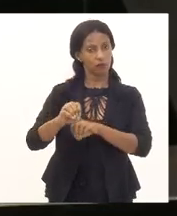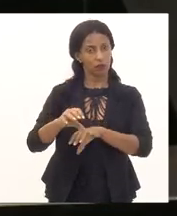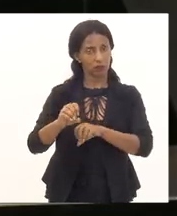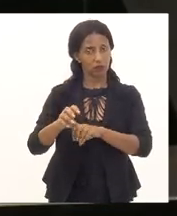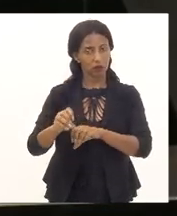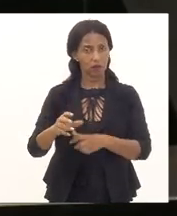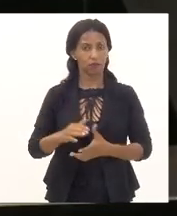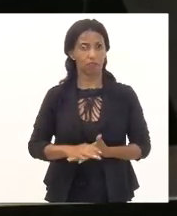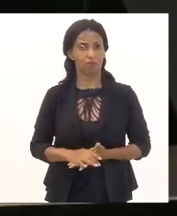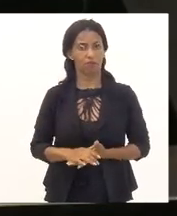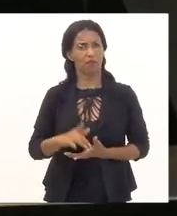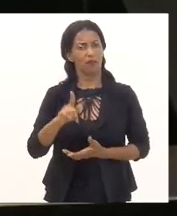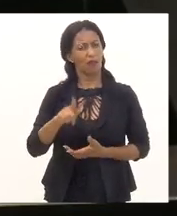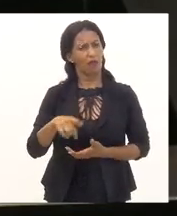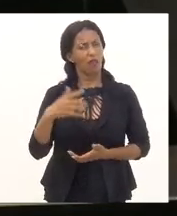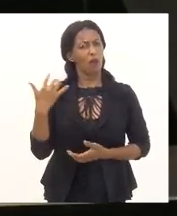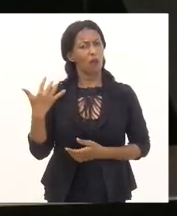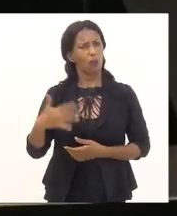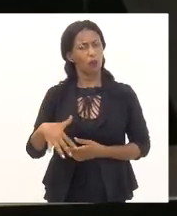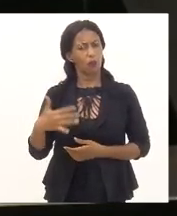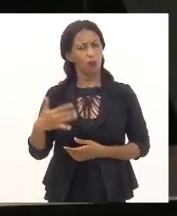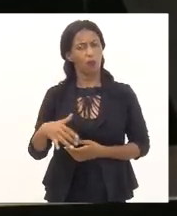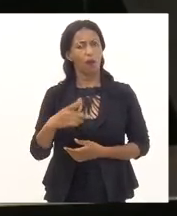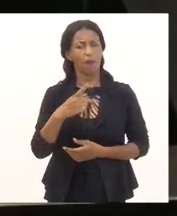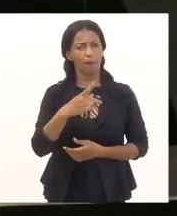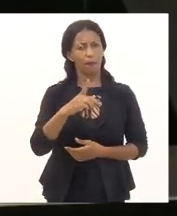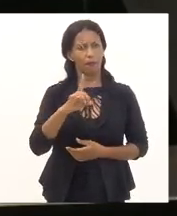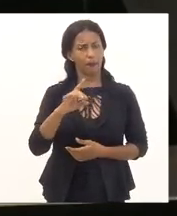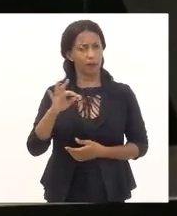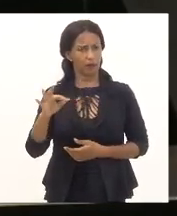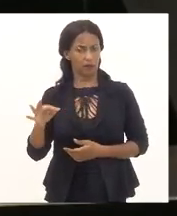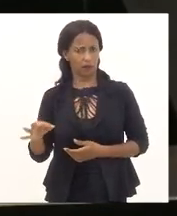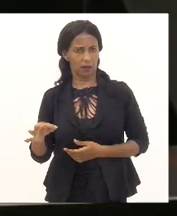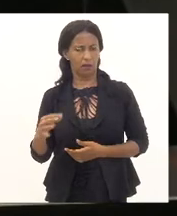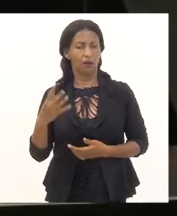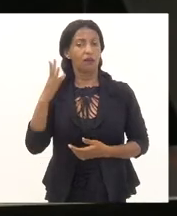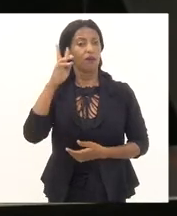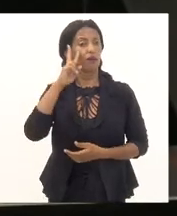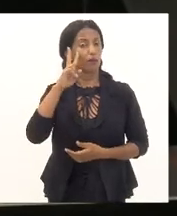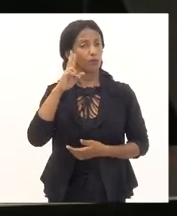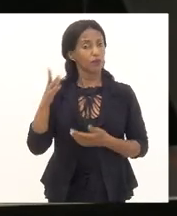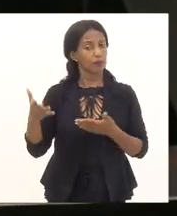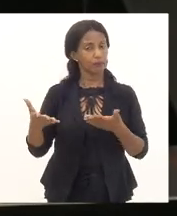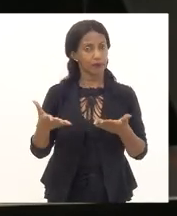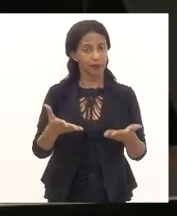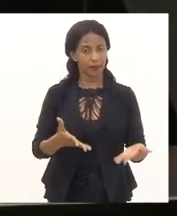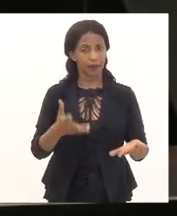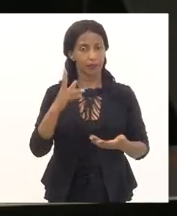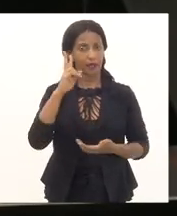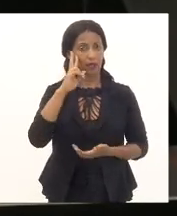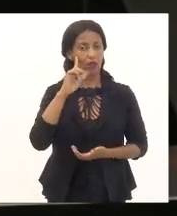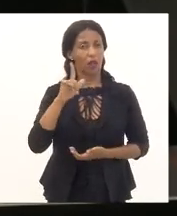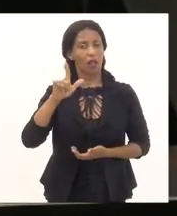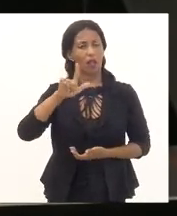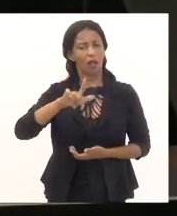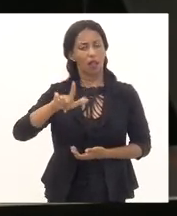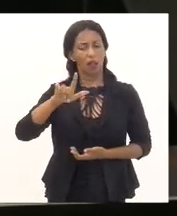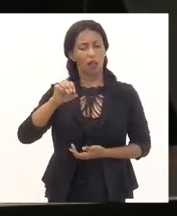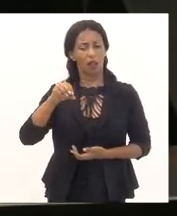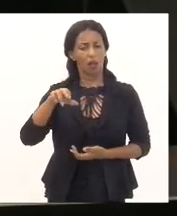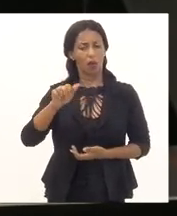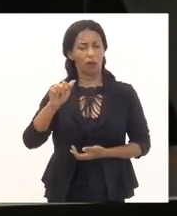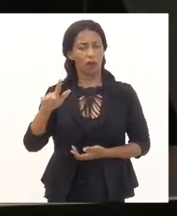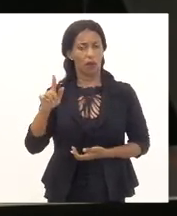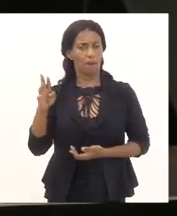educação, é algo muito caro ao PDT, né? Vamos lembrar aqui a história de Leonel Brizola, de